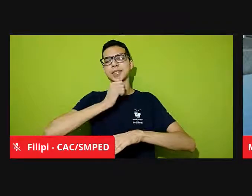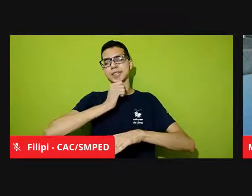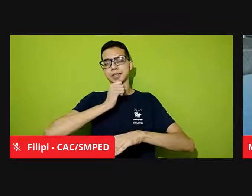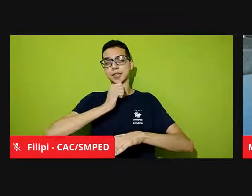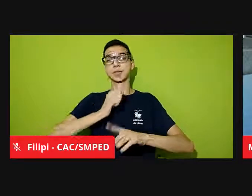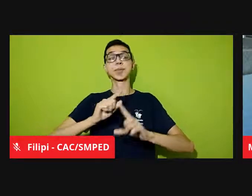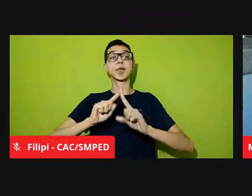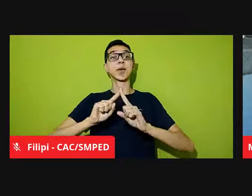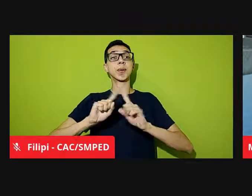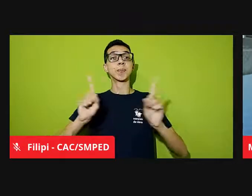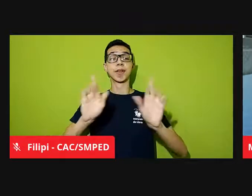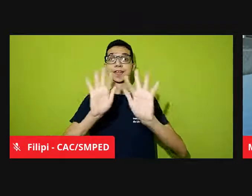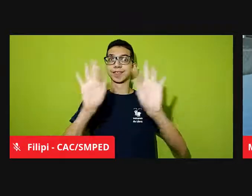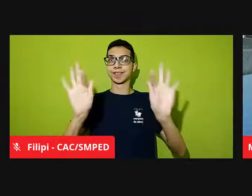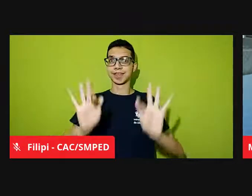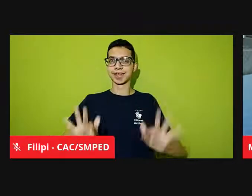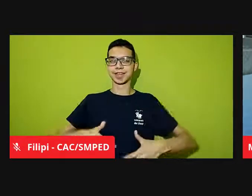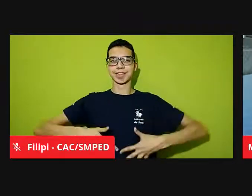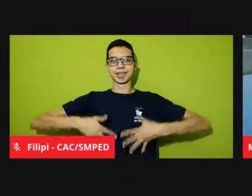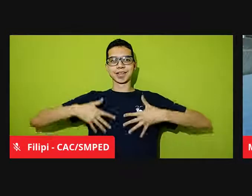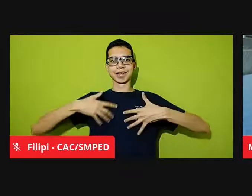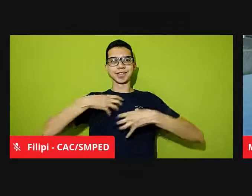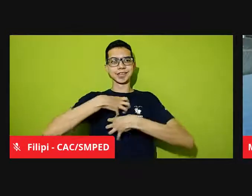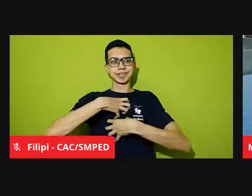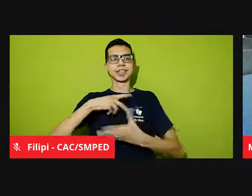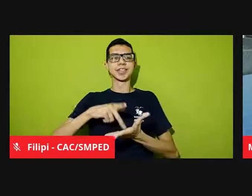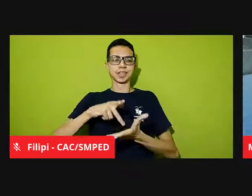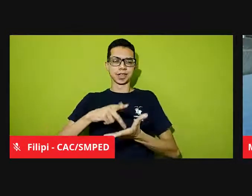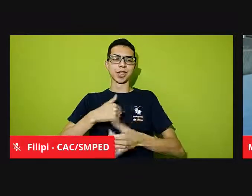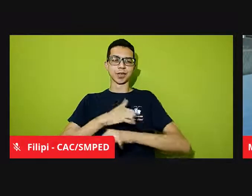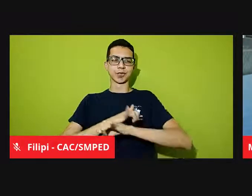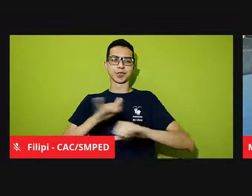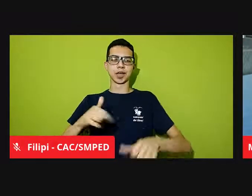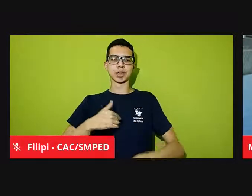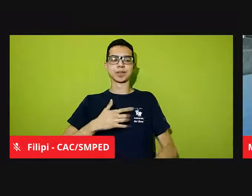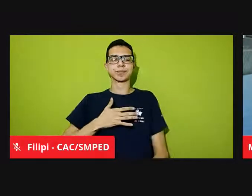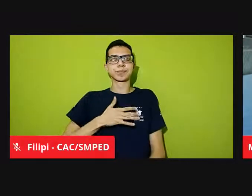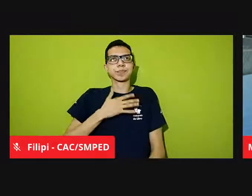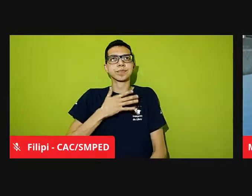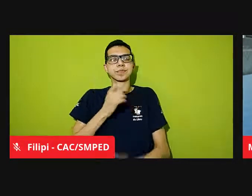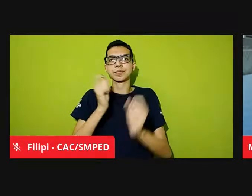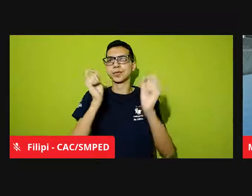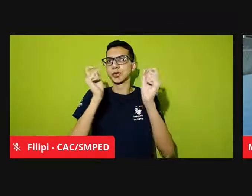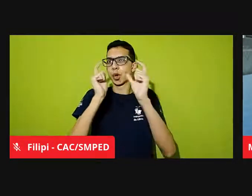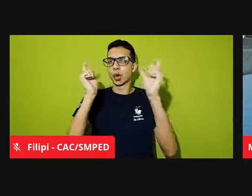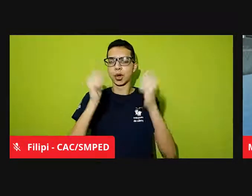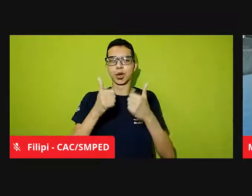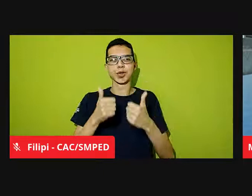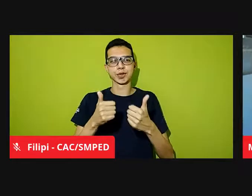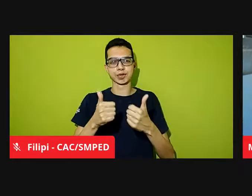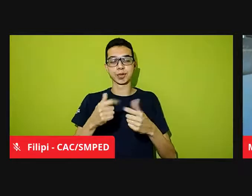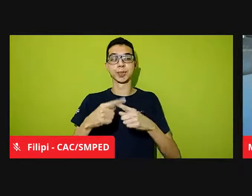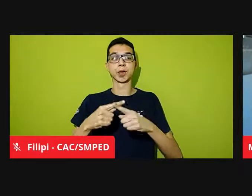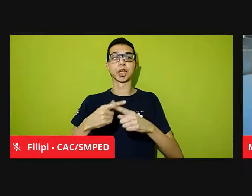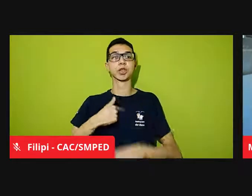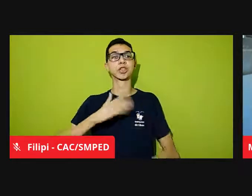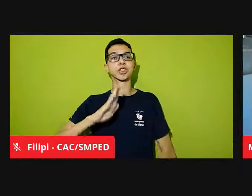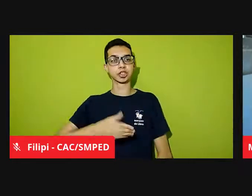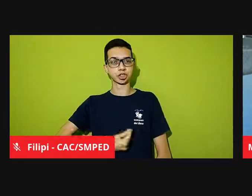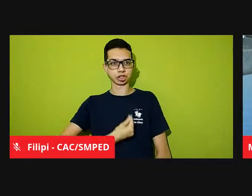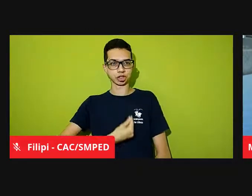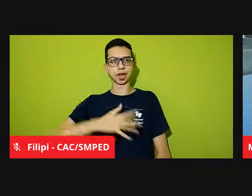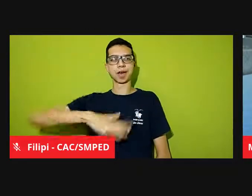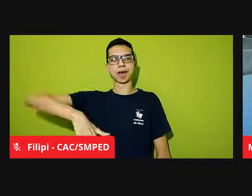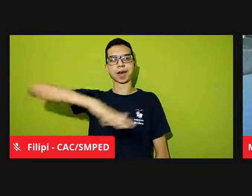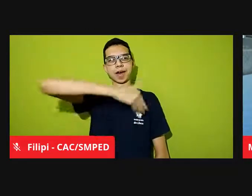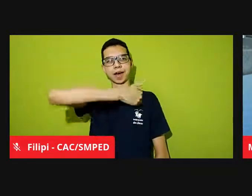muito feliz e assim, confesso que eu fiquei surpresa positivamente. Eu já atuo aí na área pública há muito tempo,